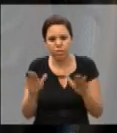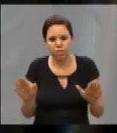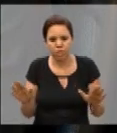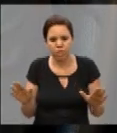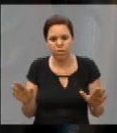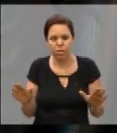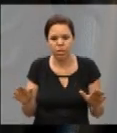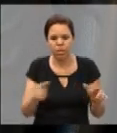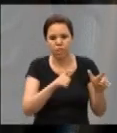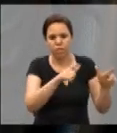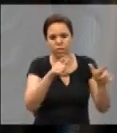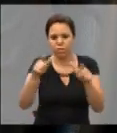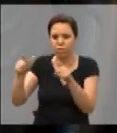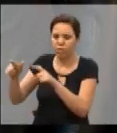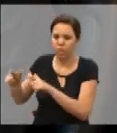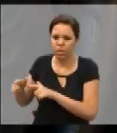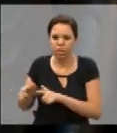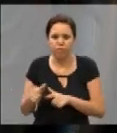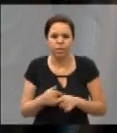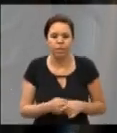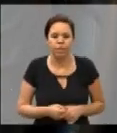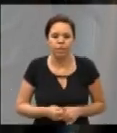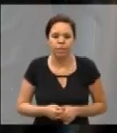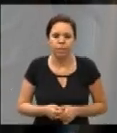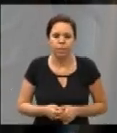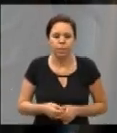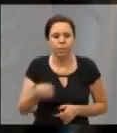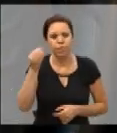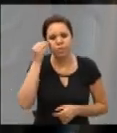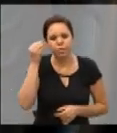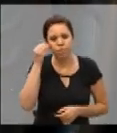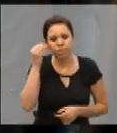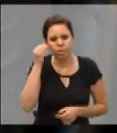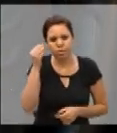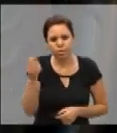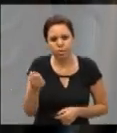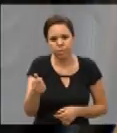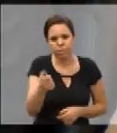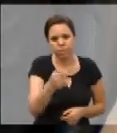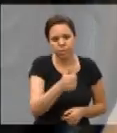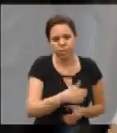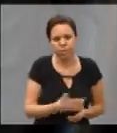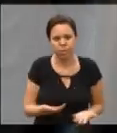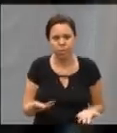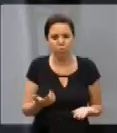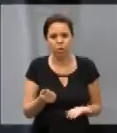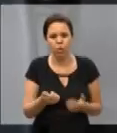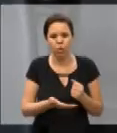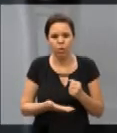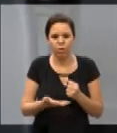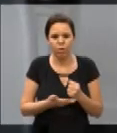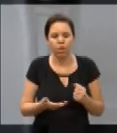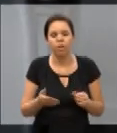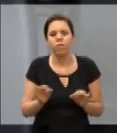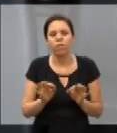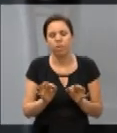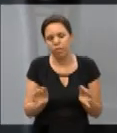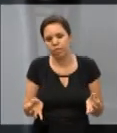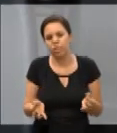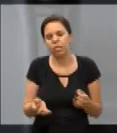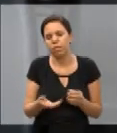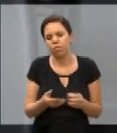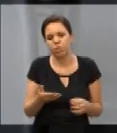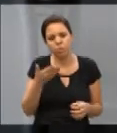circular em festivais, né? Tentar pegar um que a gente chama de pedigree, né? Nos